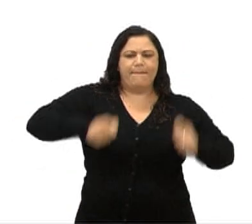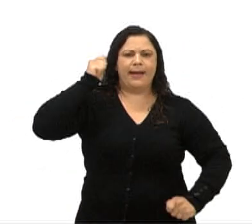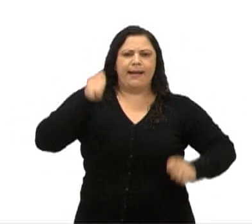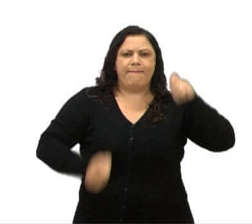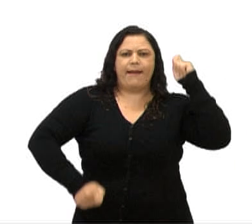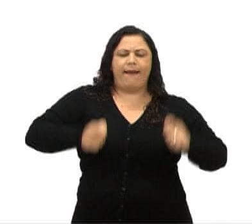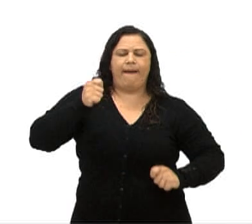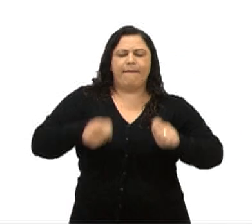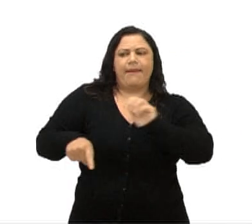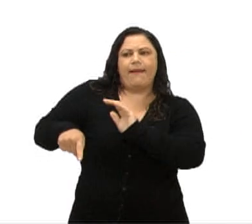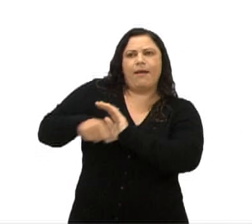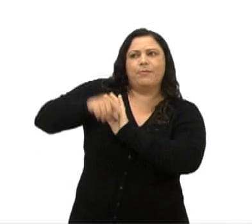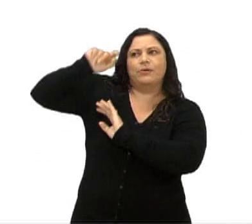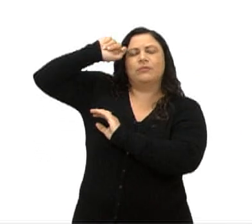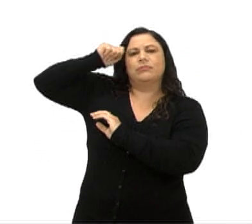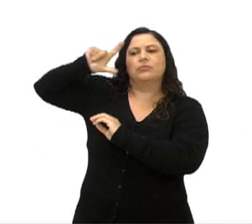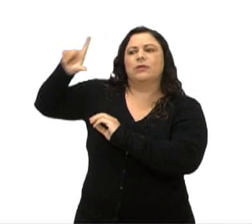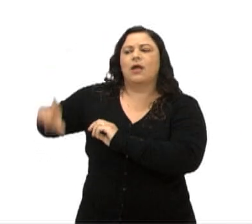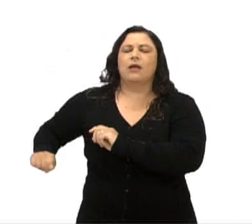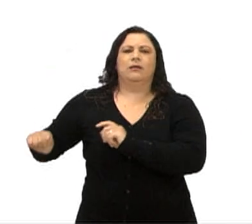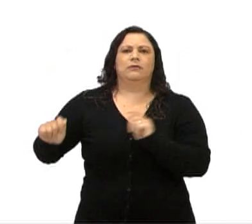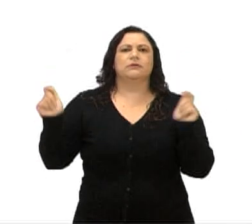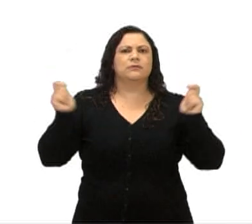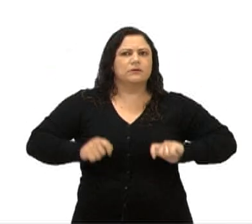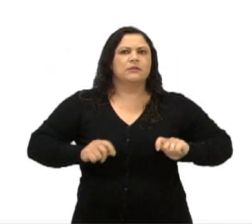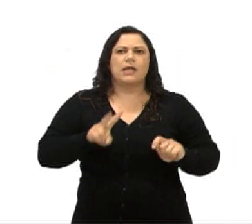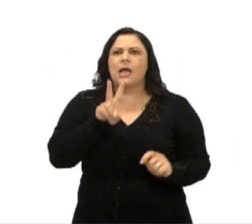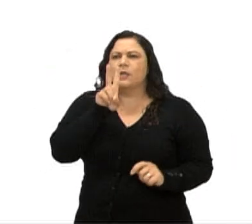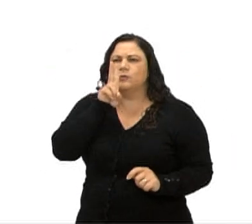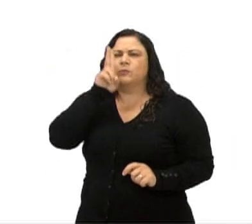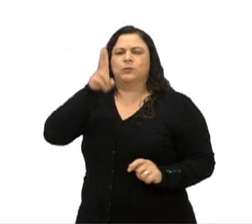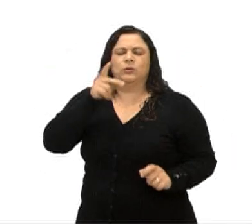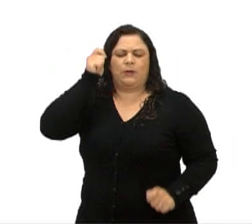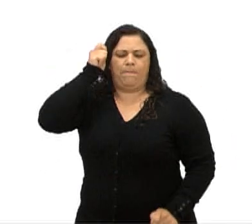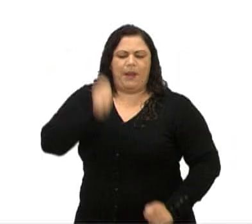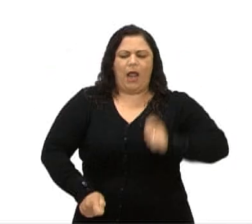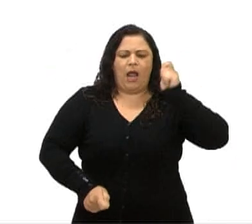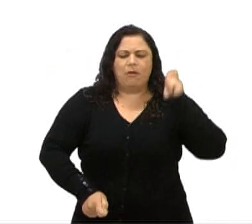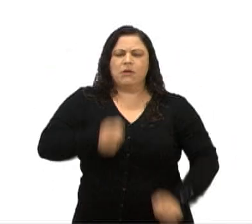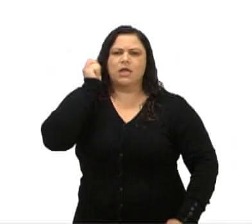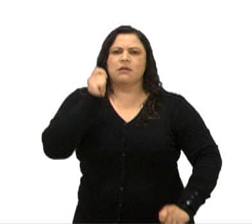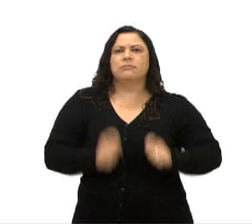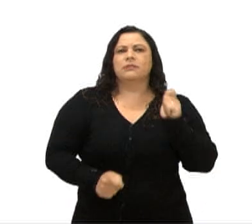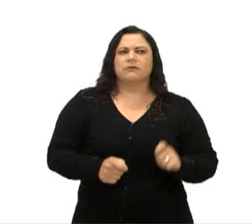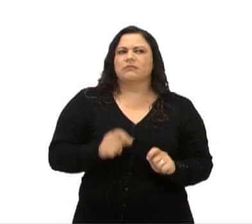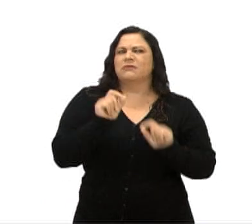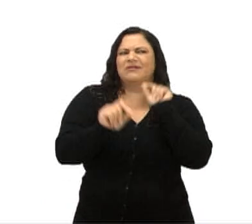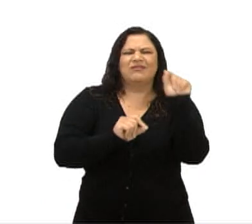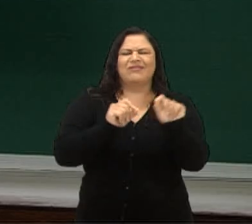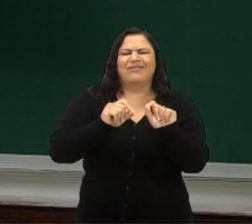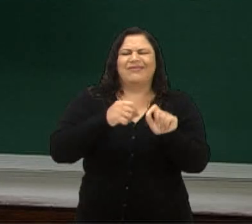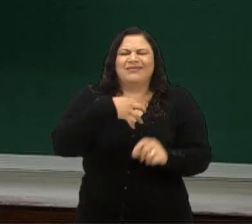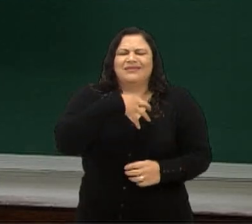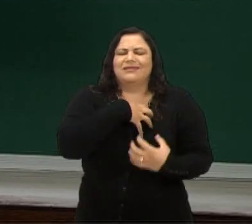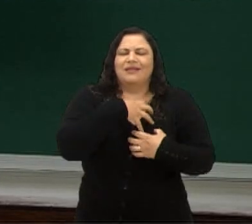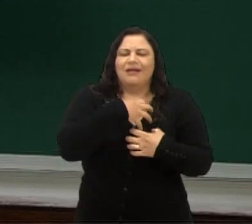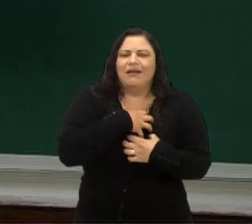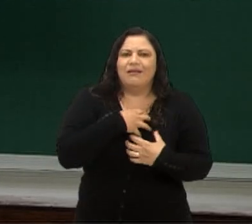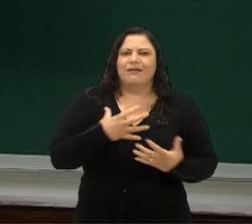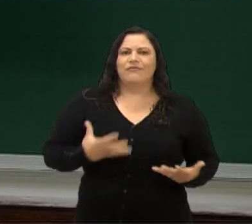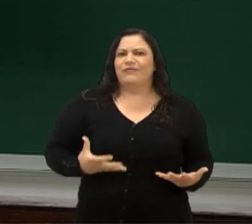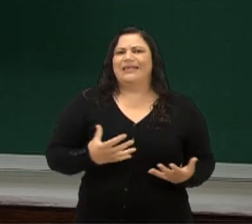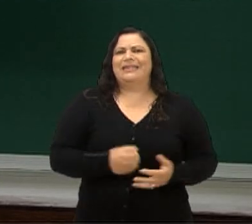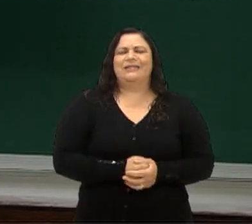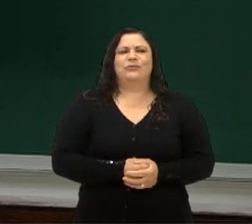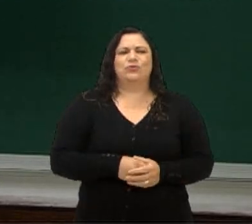sonora é comparada à força dos tambores africanos. Quais os efeitos de sentido trazidos pelo resenhista? Os efeitos de